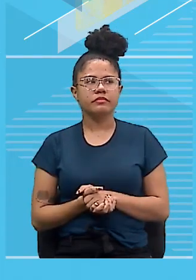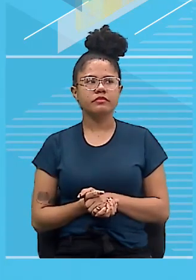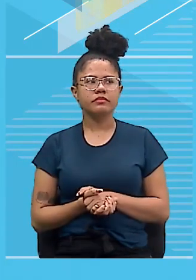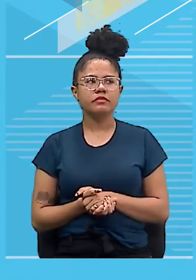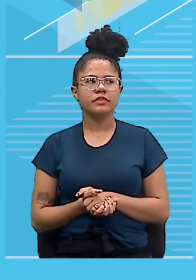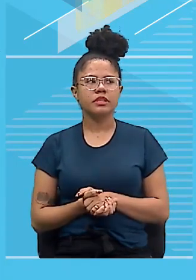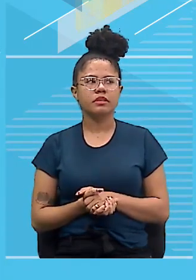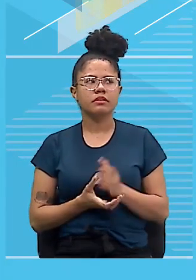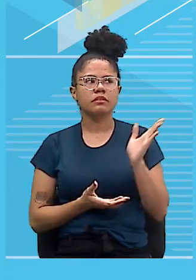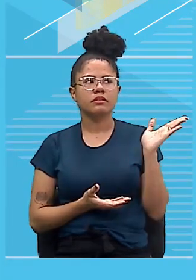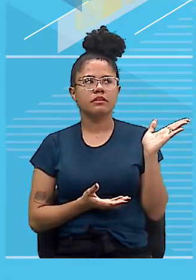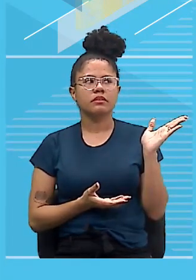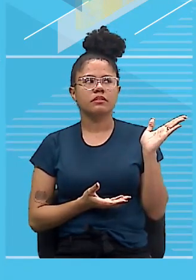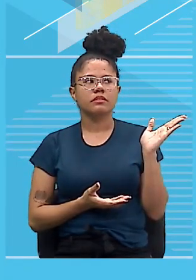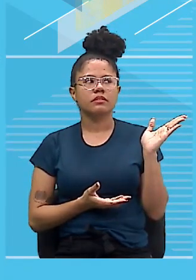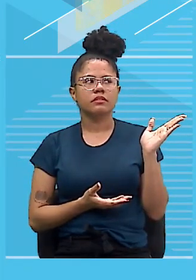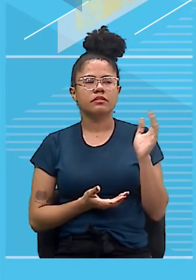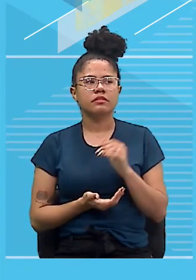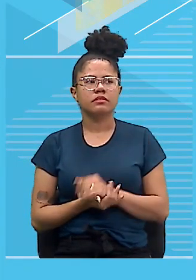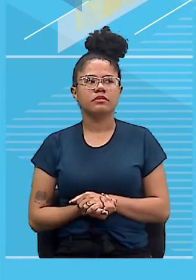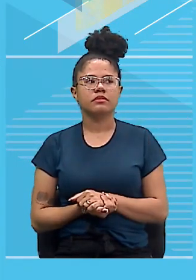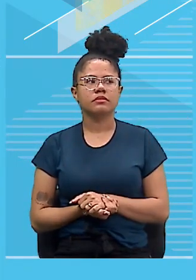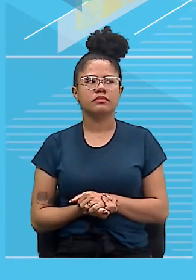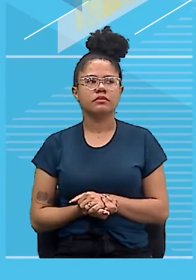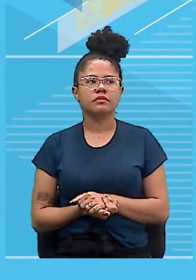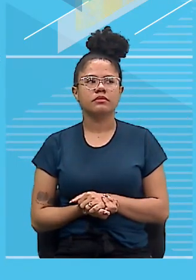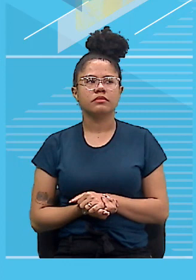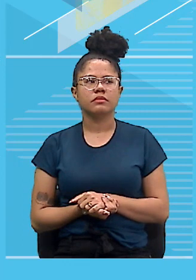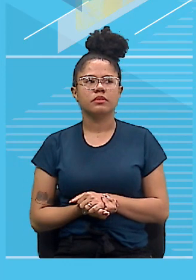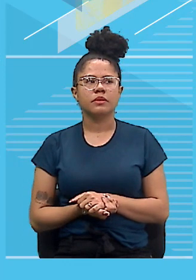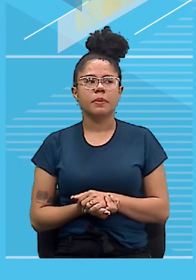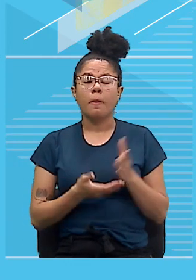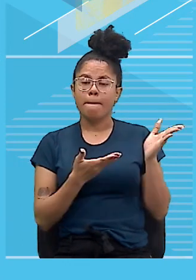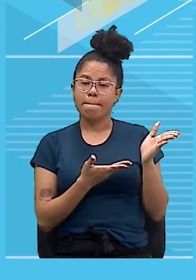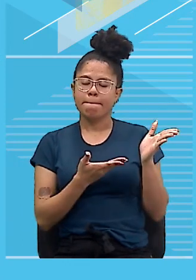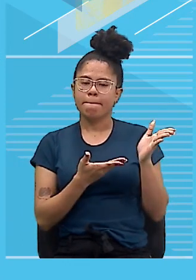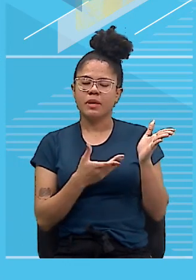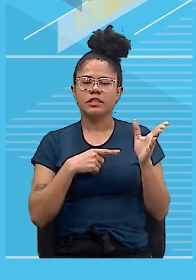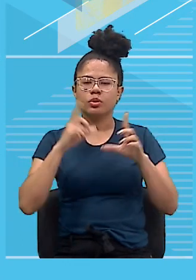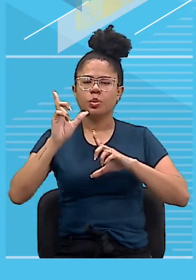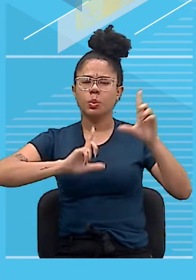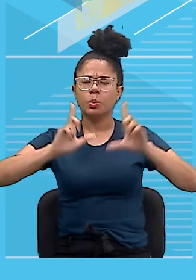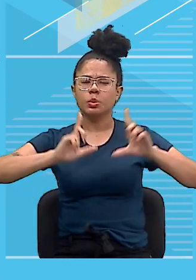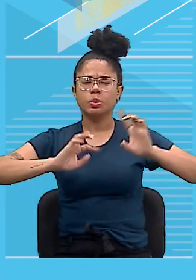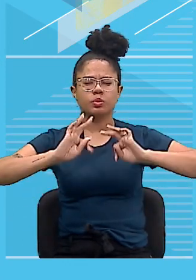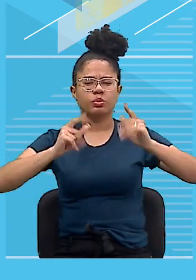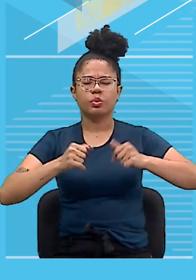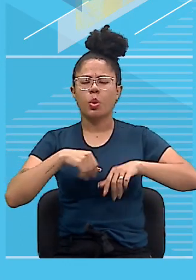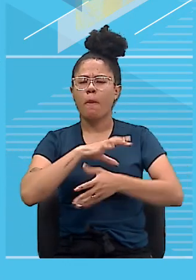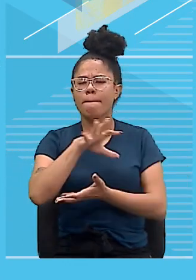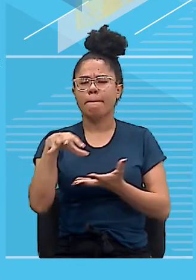elas foram capturadas a foto delas aqui ó Foi reportagem do mundo inteiro sem NN BBC foram